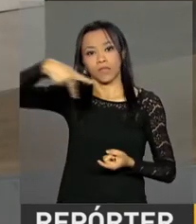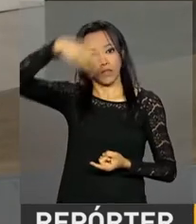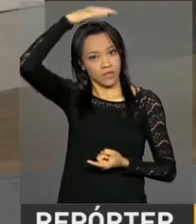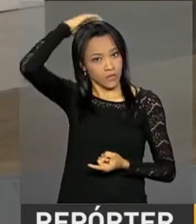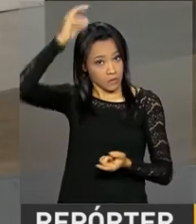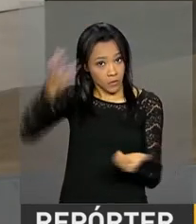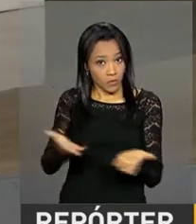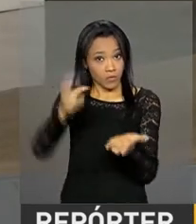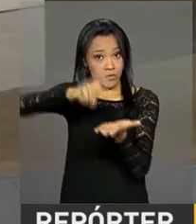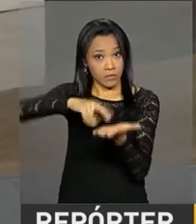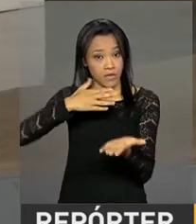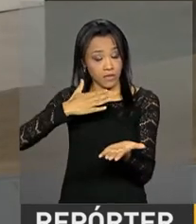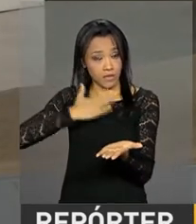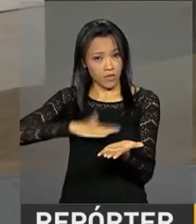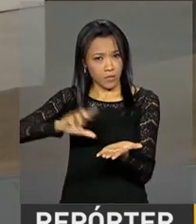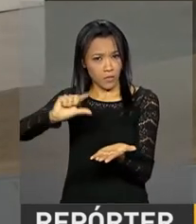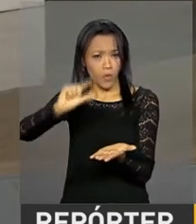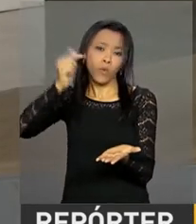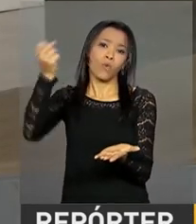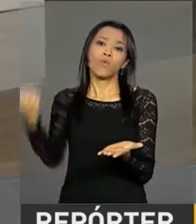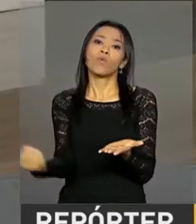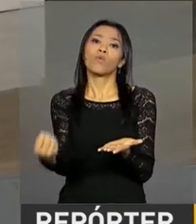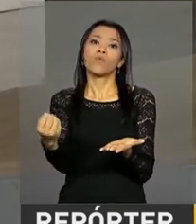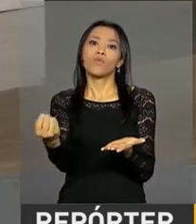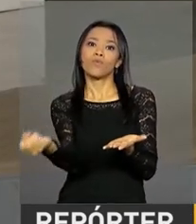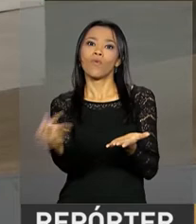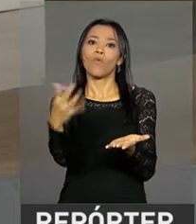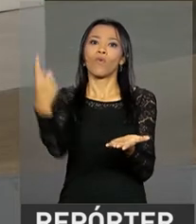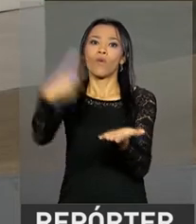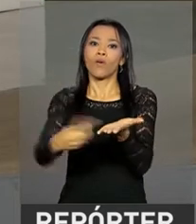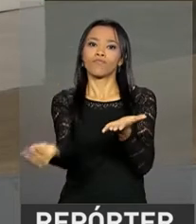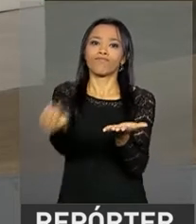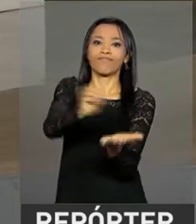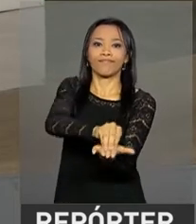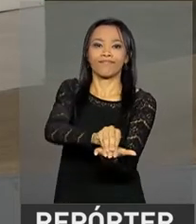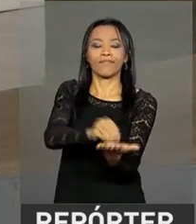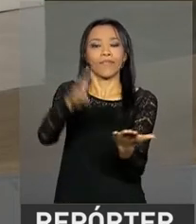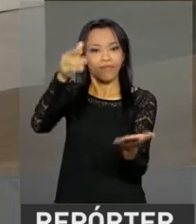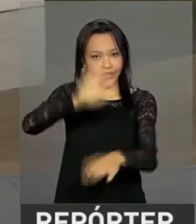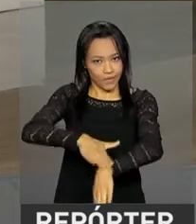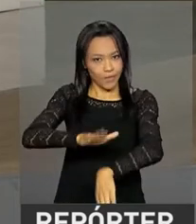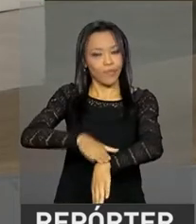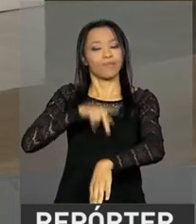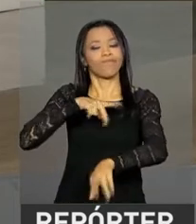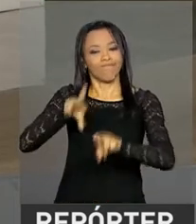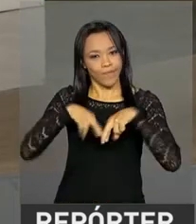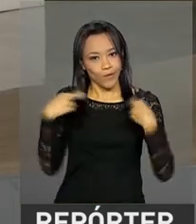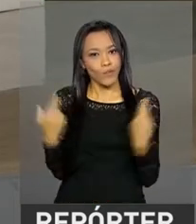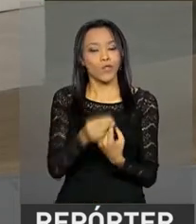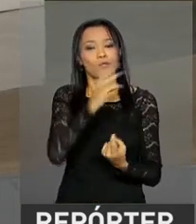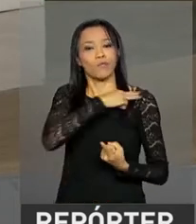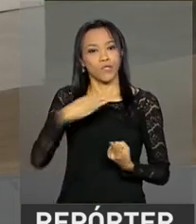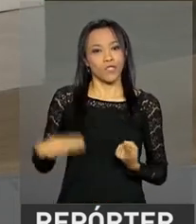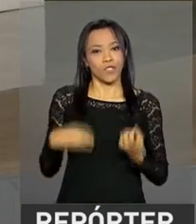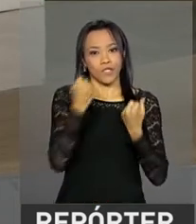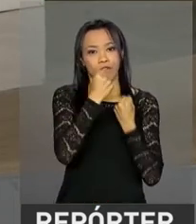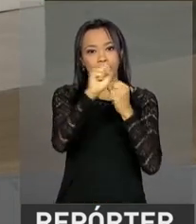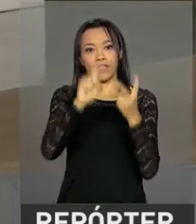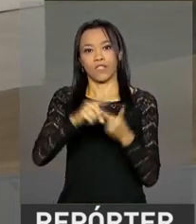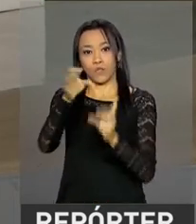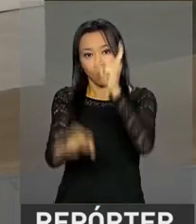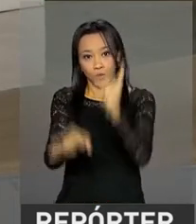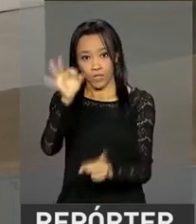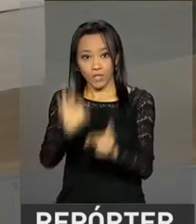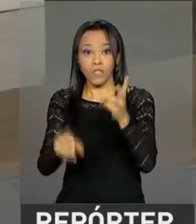mas agora há pouco foi incluído um novo compromisso na agenda dele. Ele está reunido neste momento com os ministros da Defesa, da Justiça, das